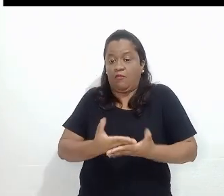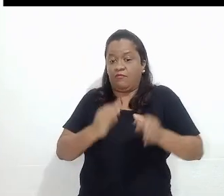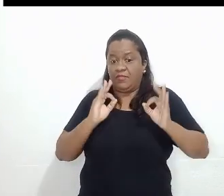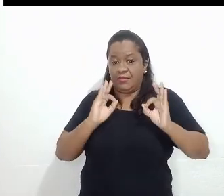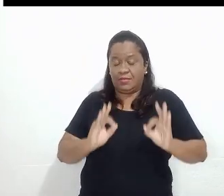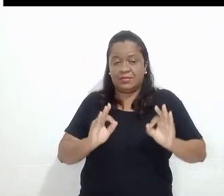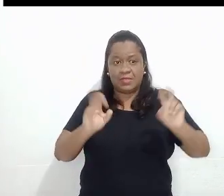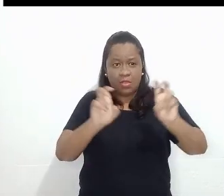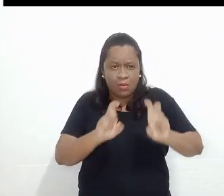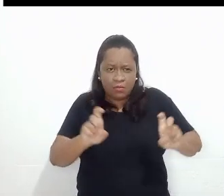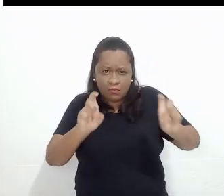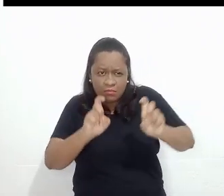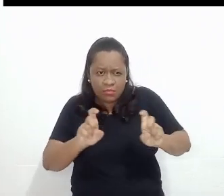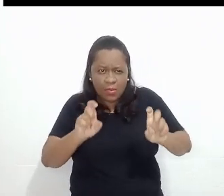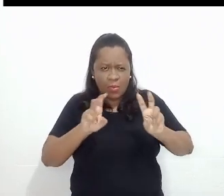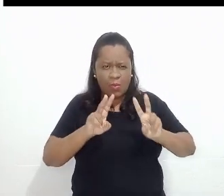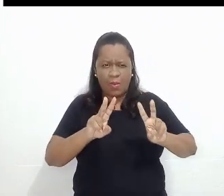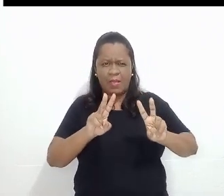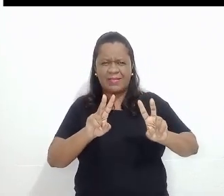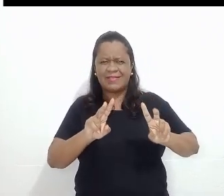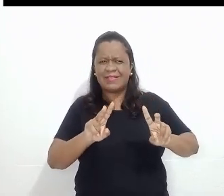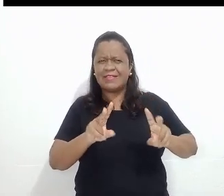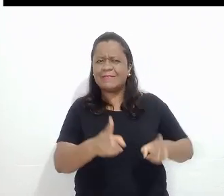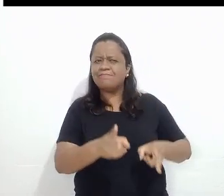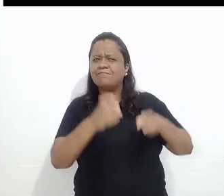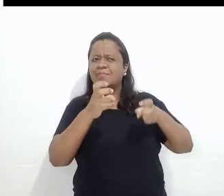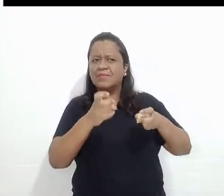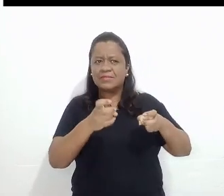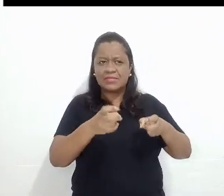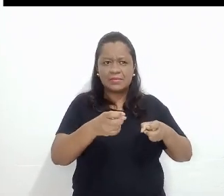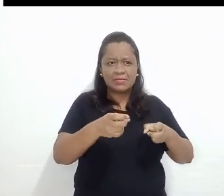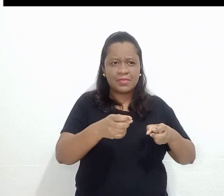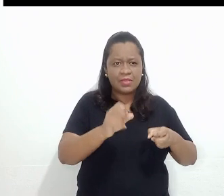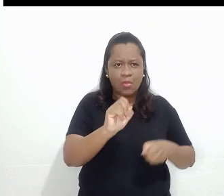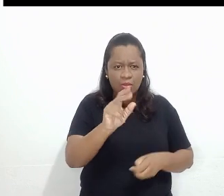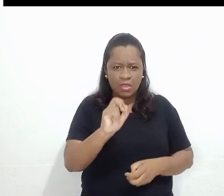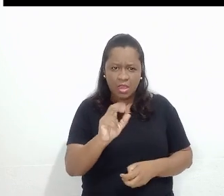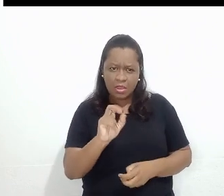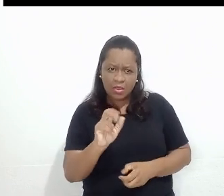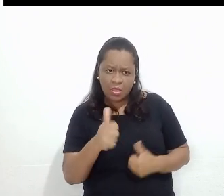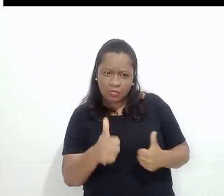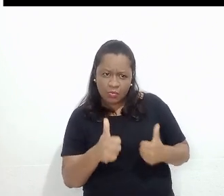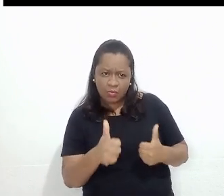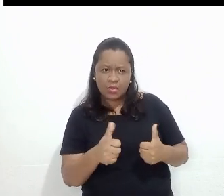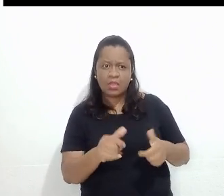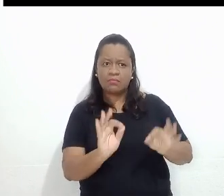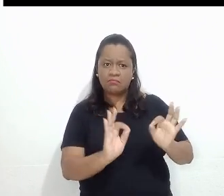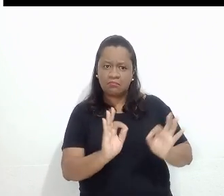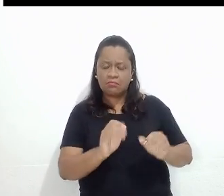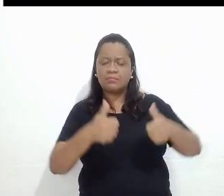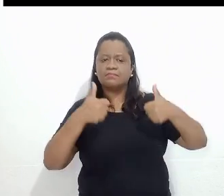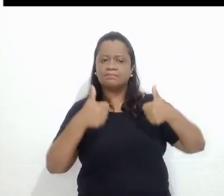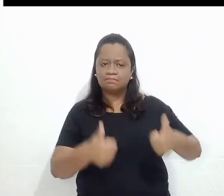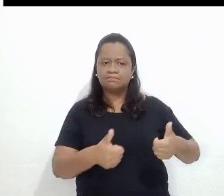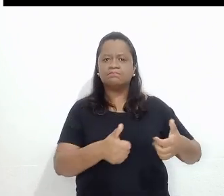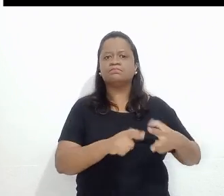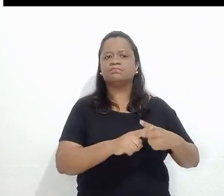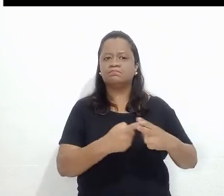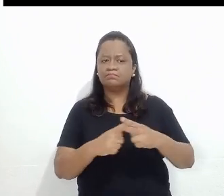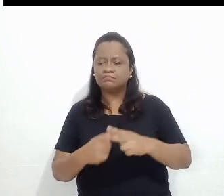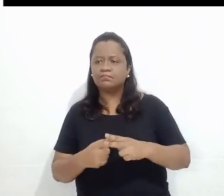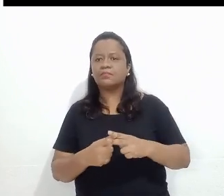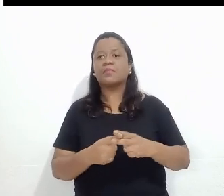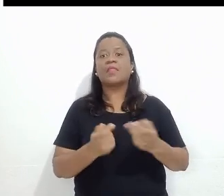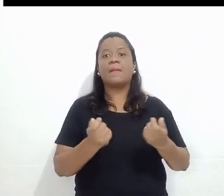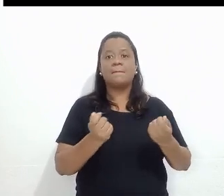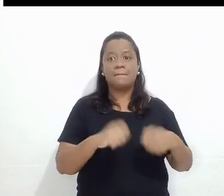ele recebeu, para ele perceber se realmente está tudo ok, está tudo direitinho e pode se passar por uma outra cena, pode